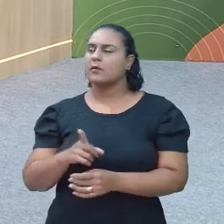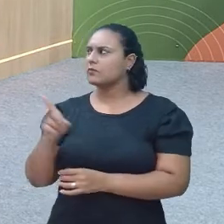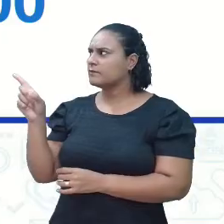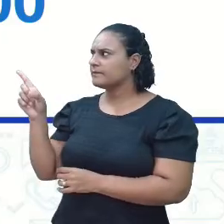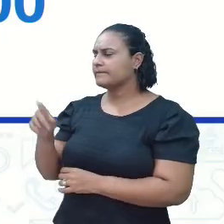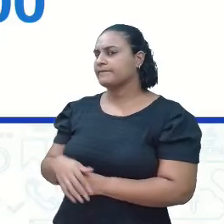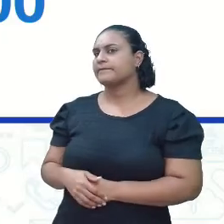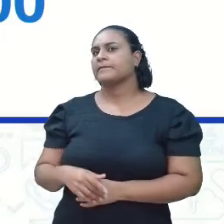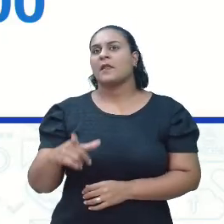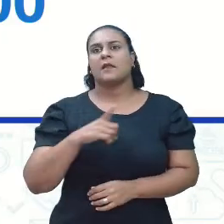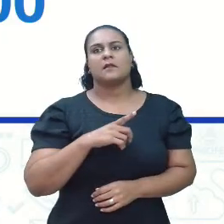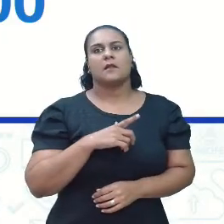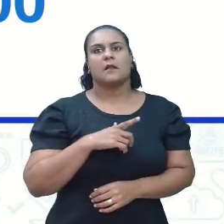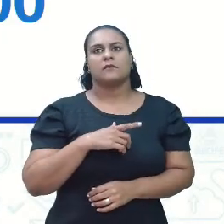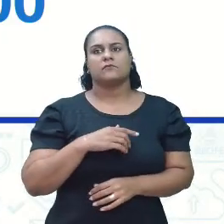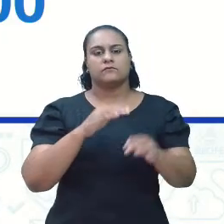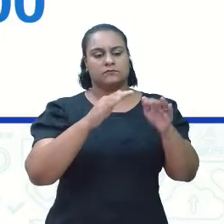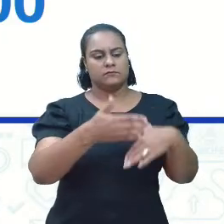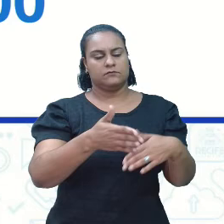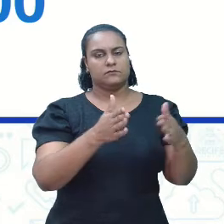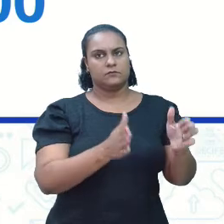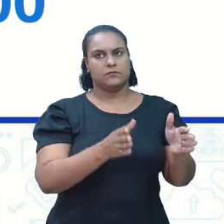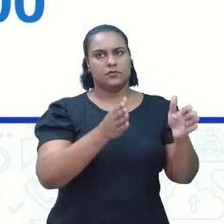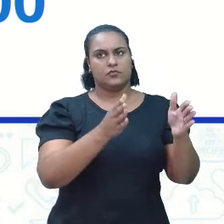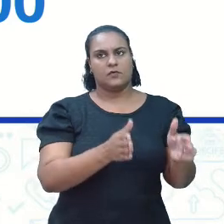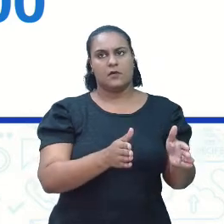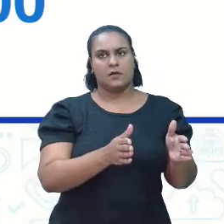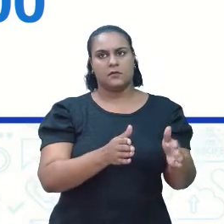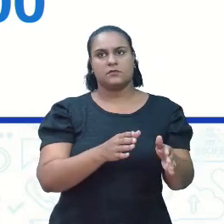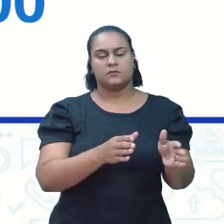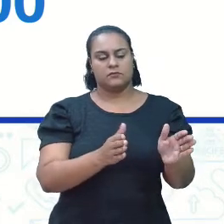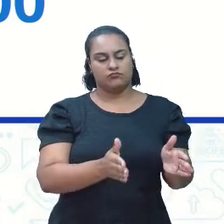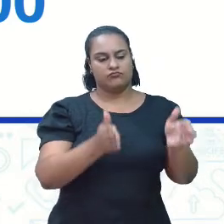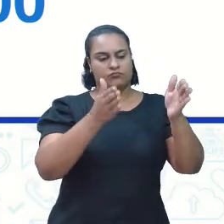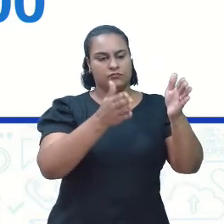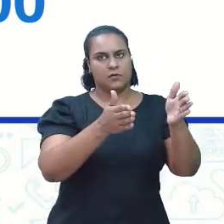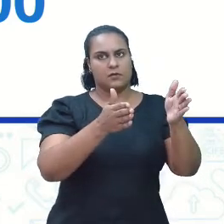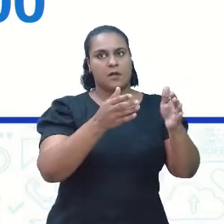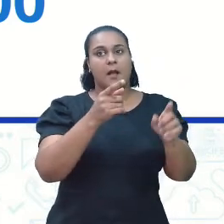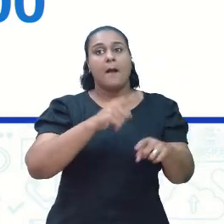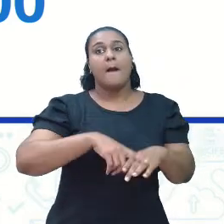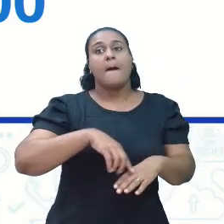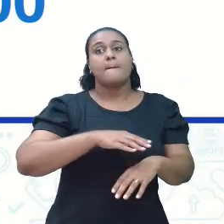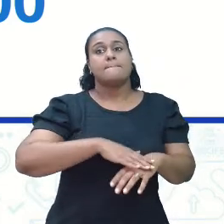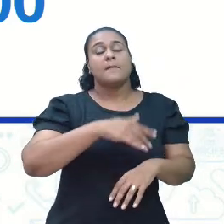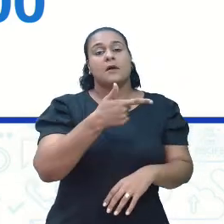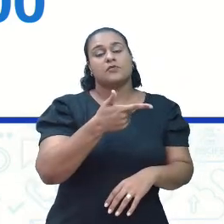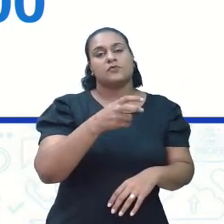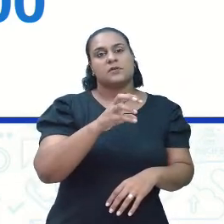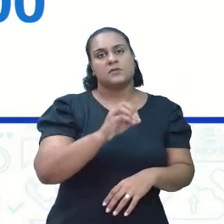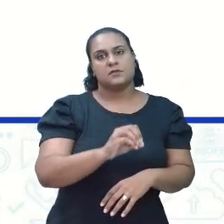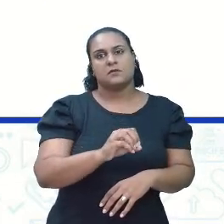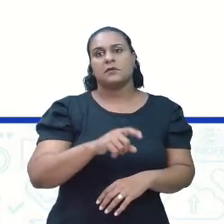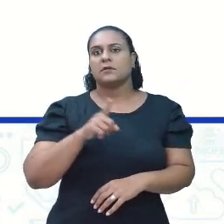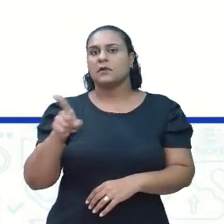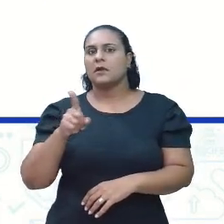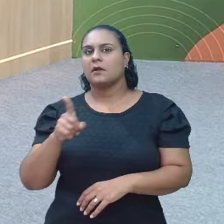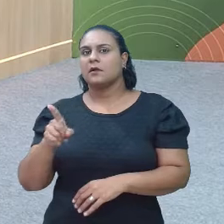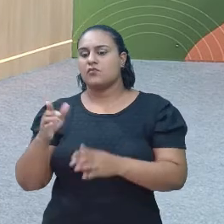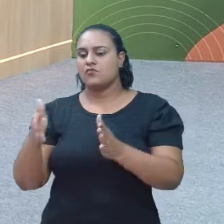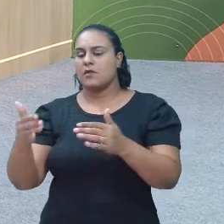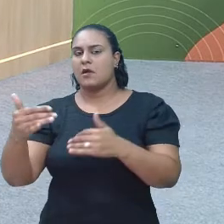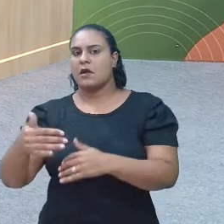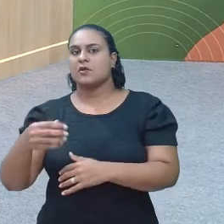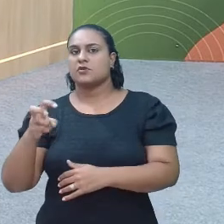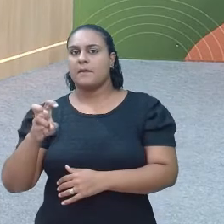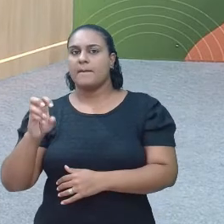eu tenho duas caixas do lado esquerdo mais 250, do lado de cá eu tenho uma caixa mais 500. Então como é que eu